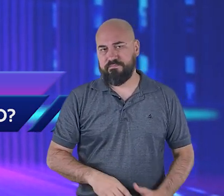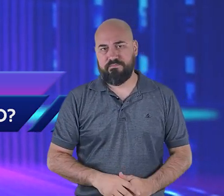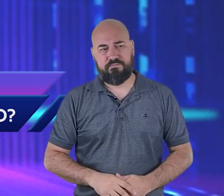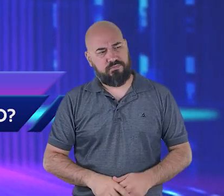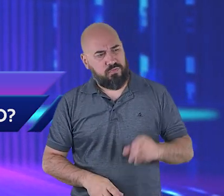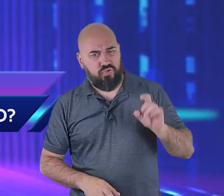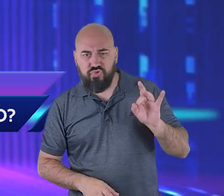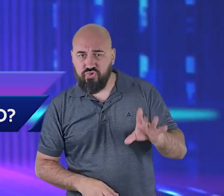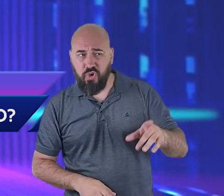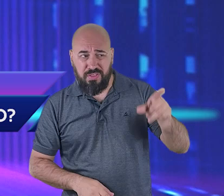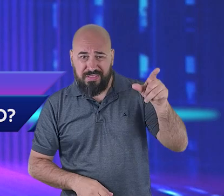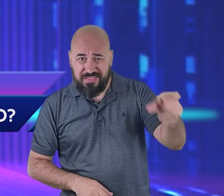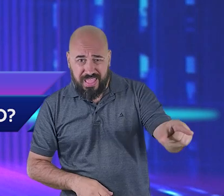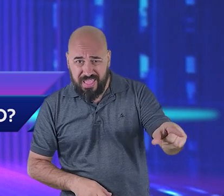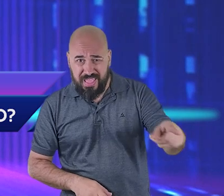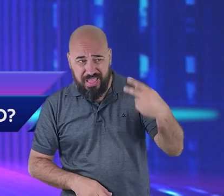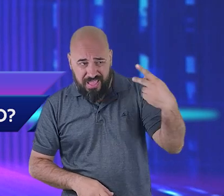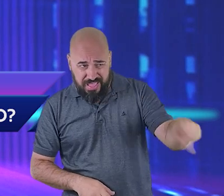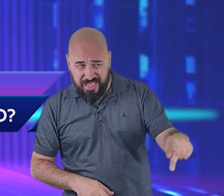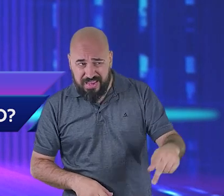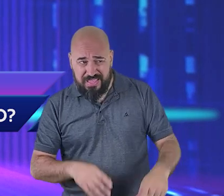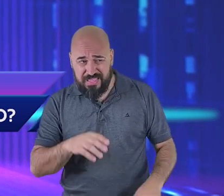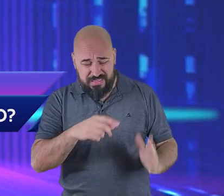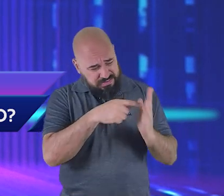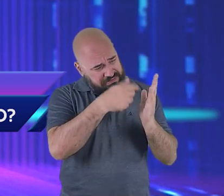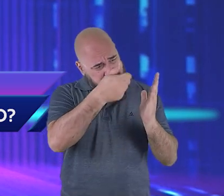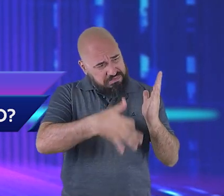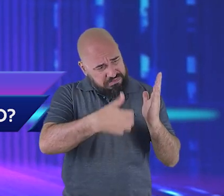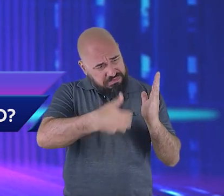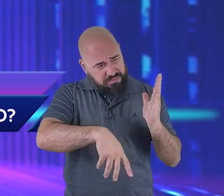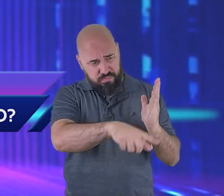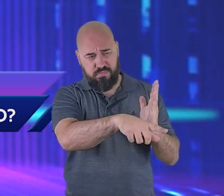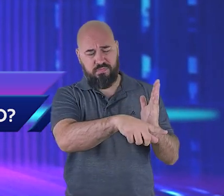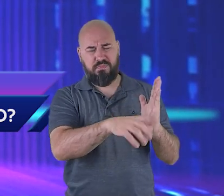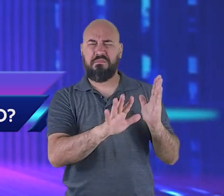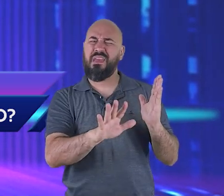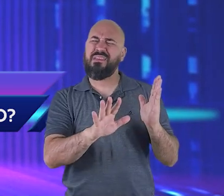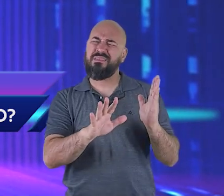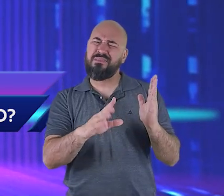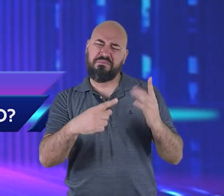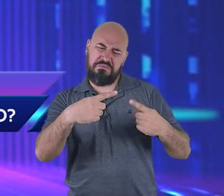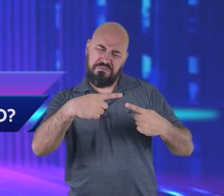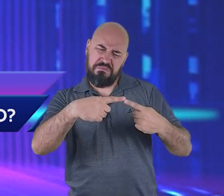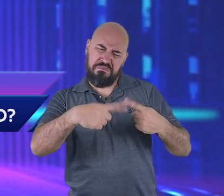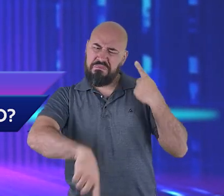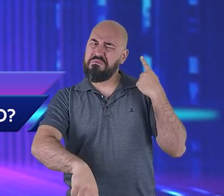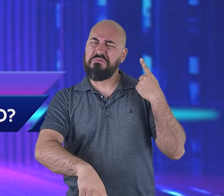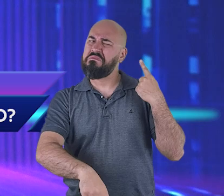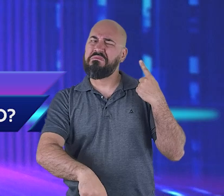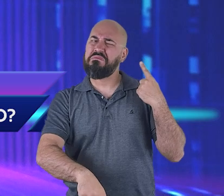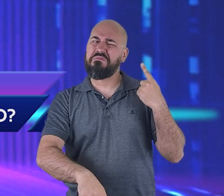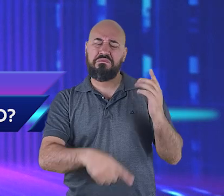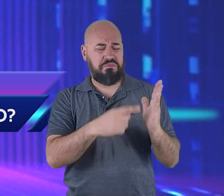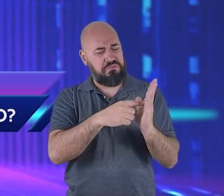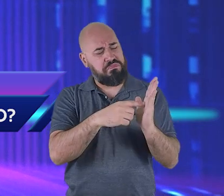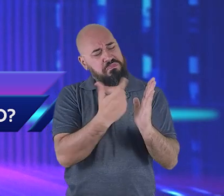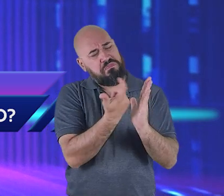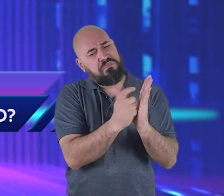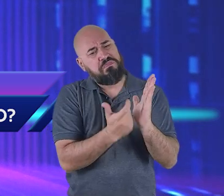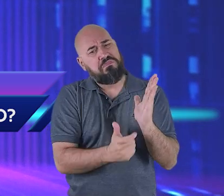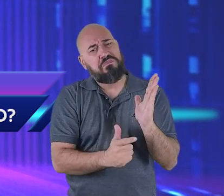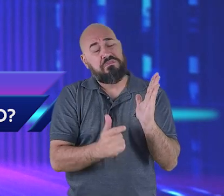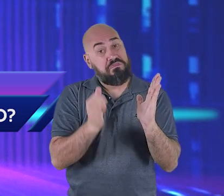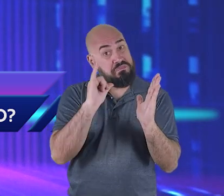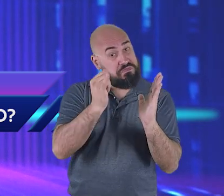estar falando apenas do rei de Tiro, porque existem algumas informações aqui que são muito